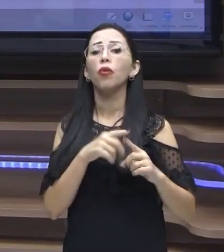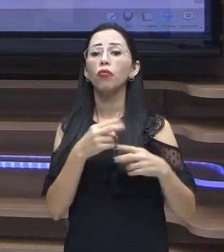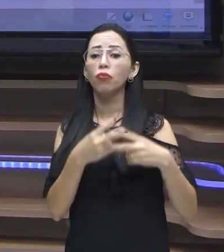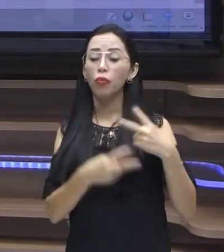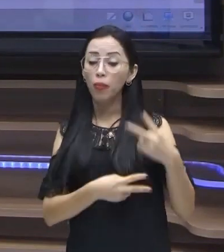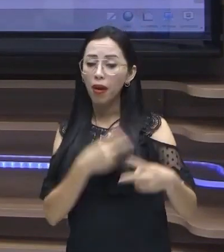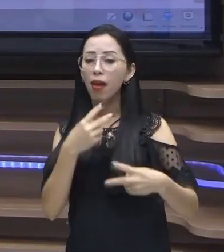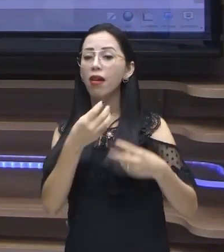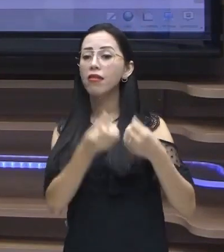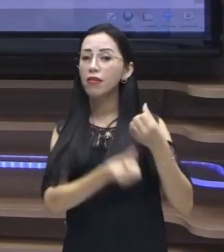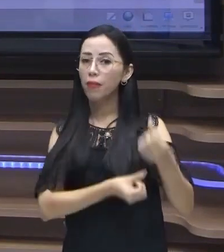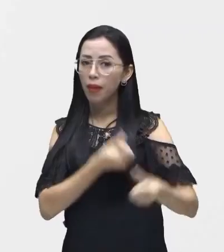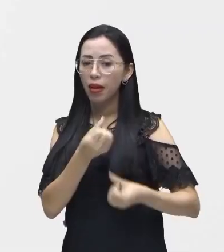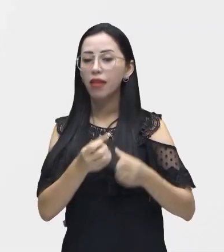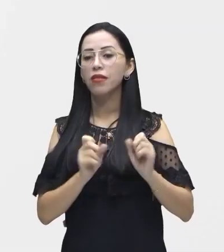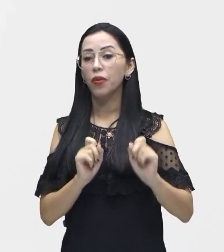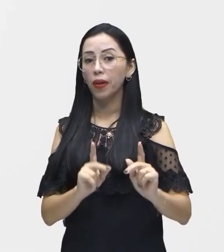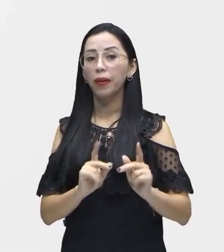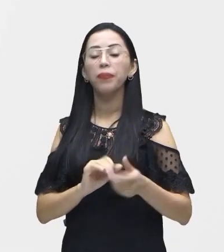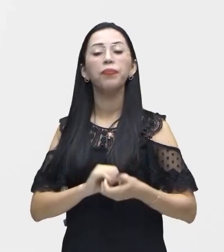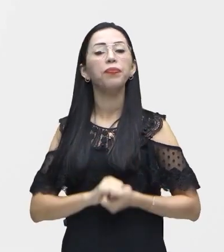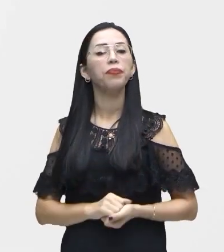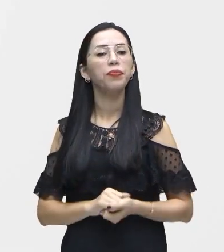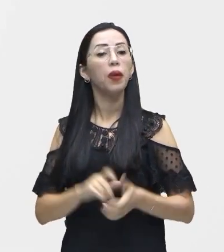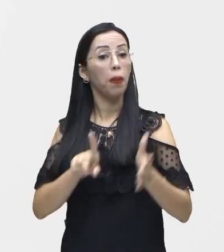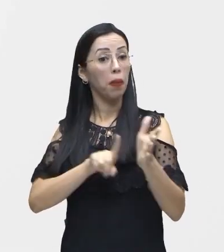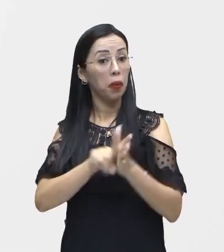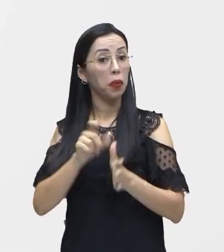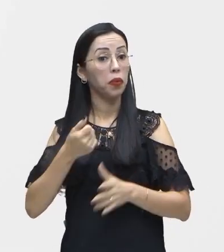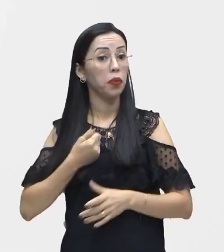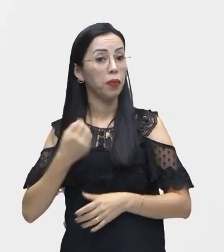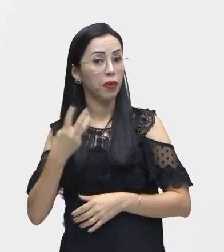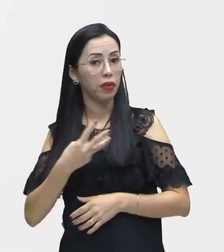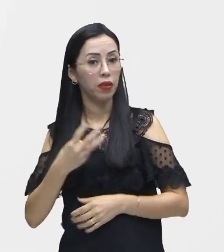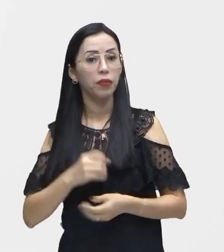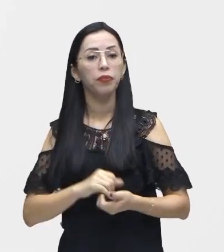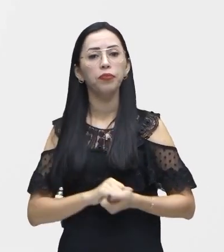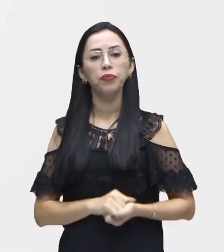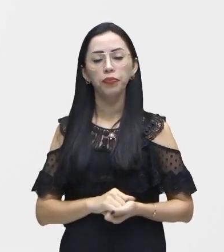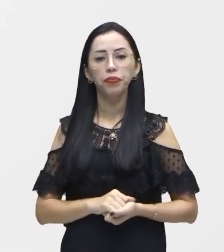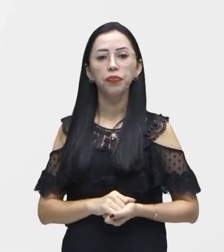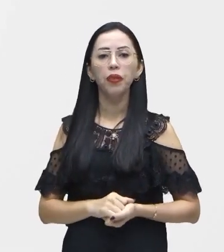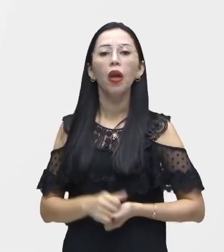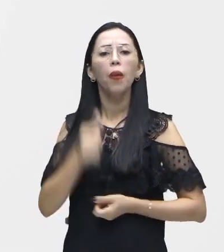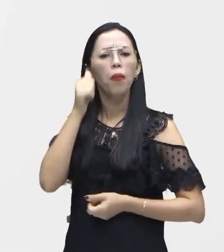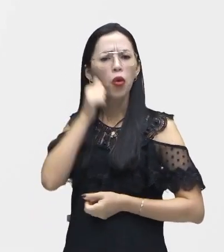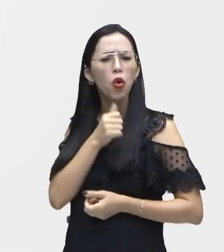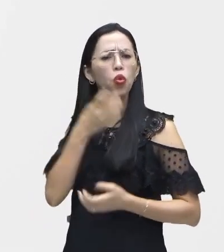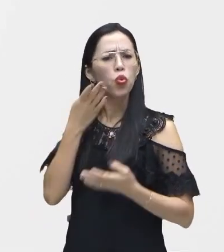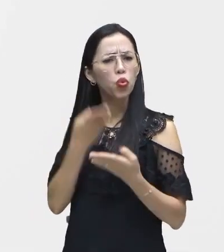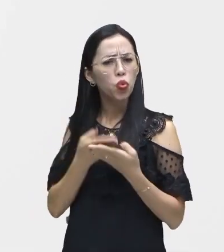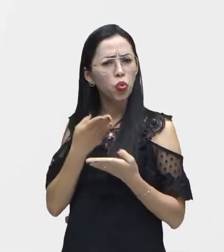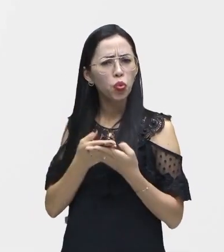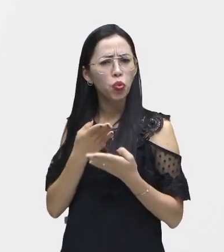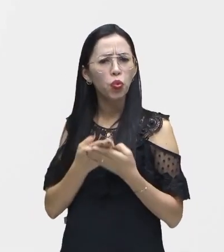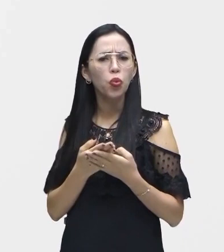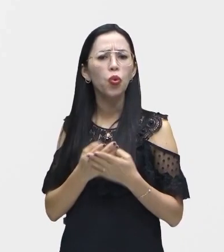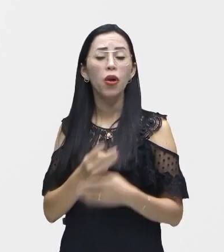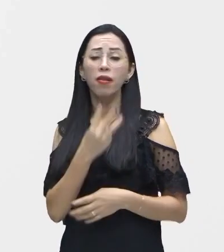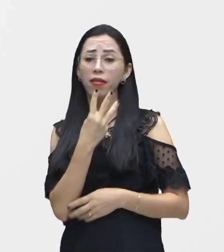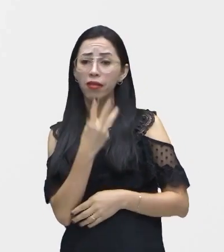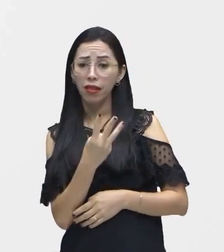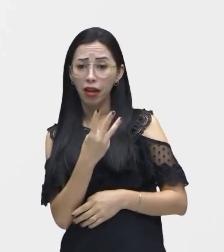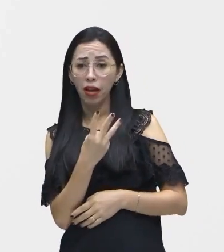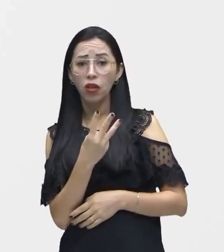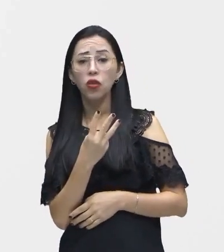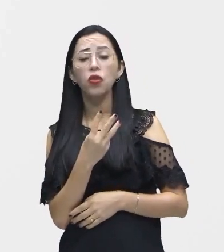problemas, tá certo? Vamos ao problema número 3. Rita estudou 3 bimestres para fazer uma prova. O tempo